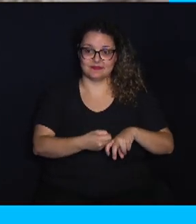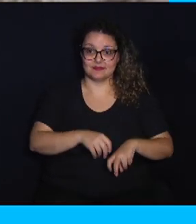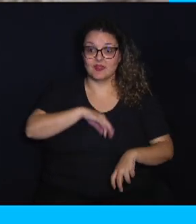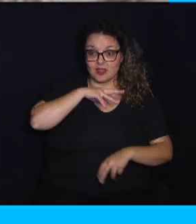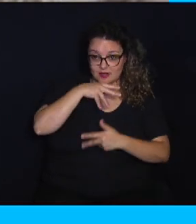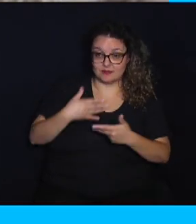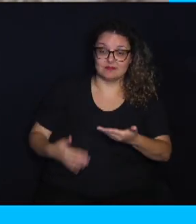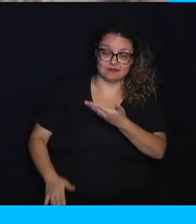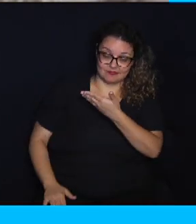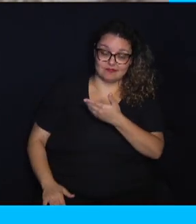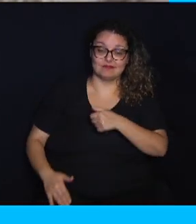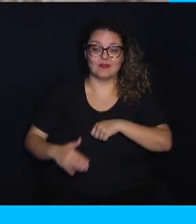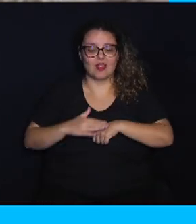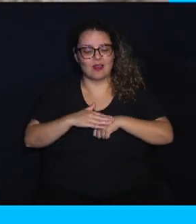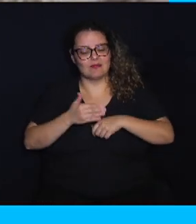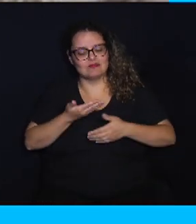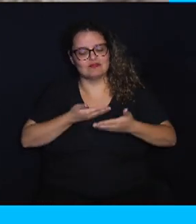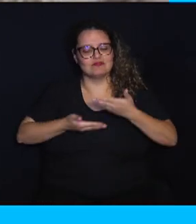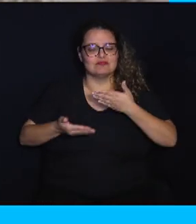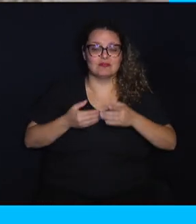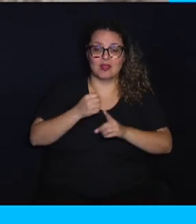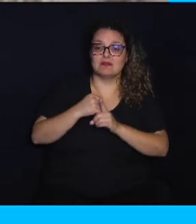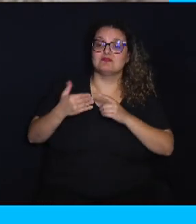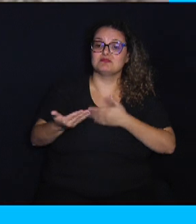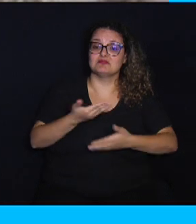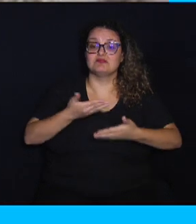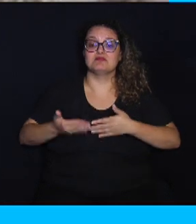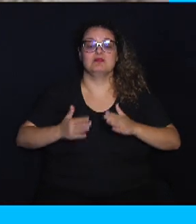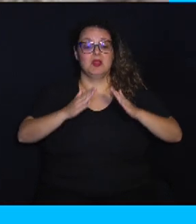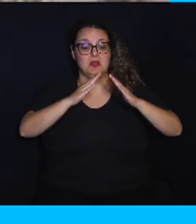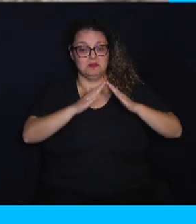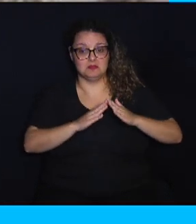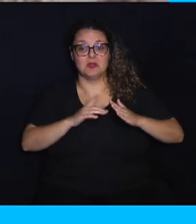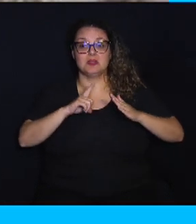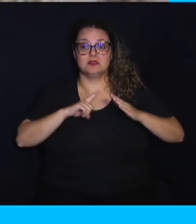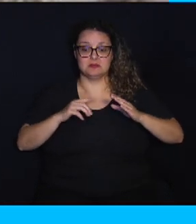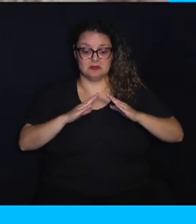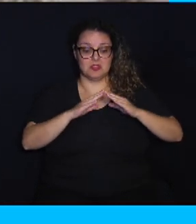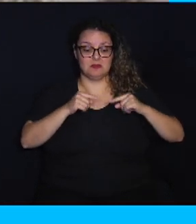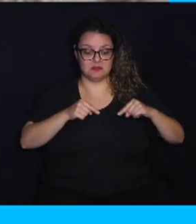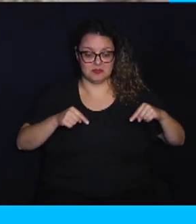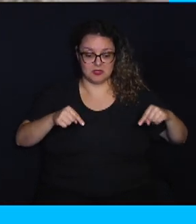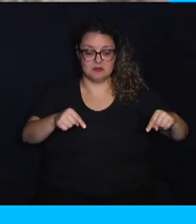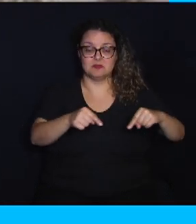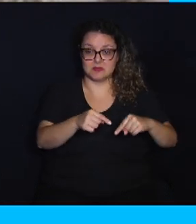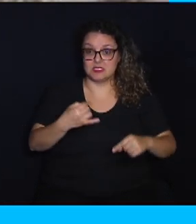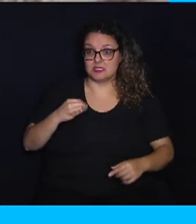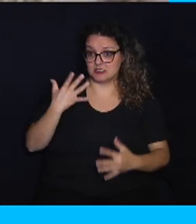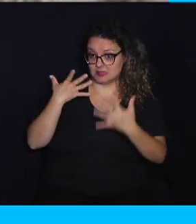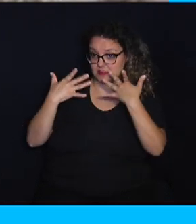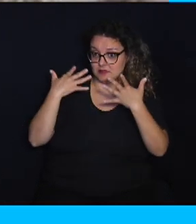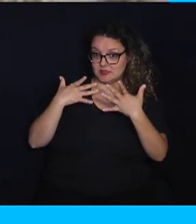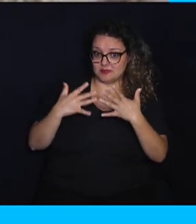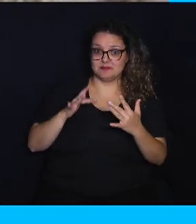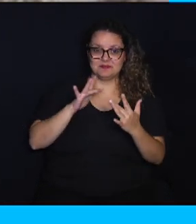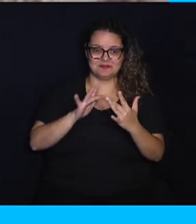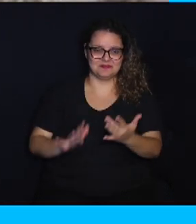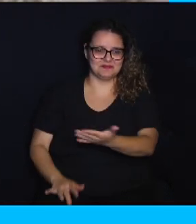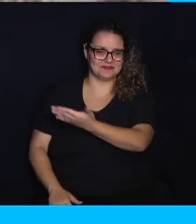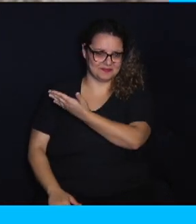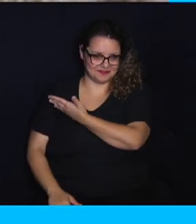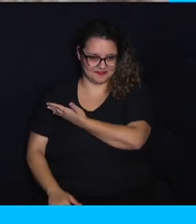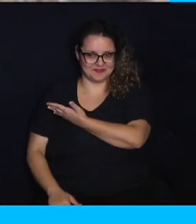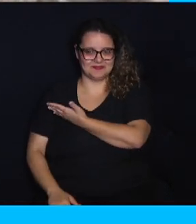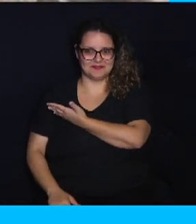é dócil, sociável e vive muito bem em casas que tenham quintal. Se você se interessou, é só entrar em contato